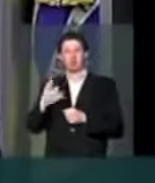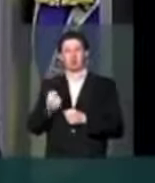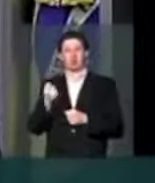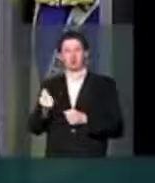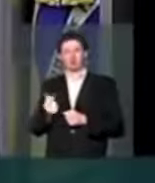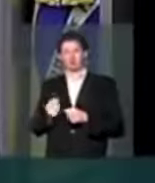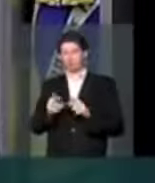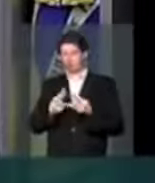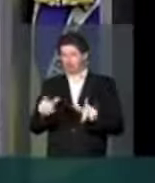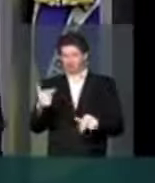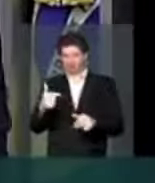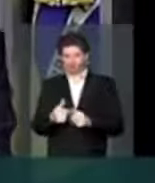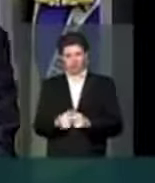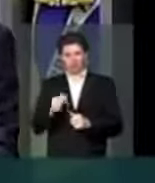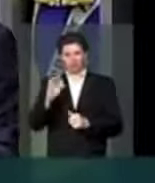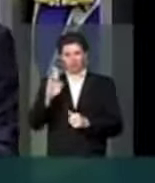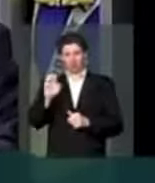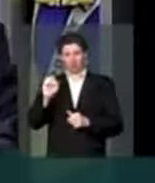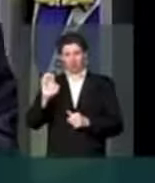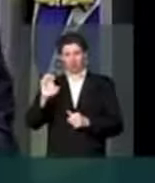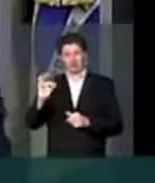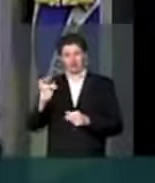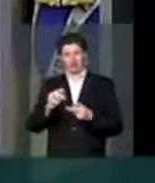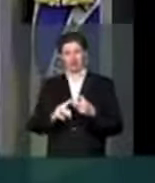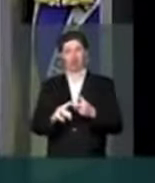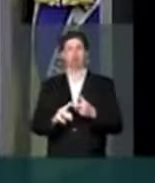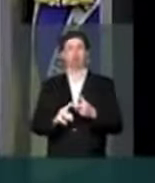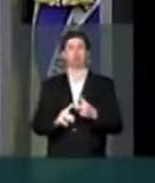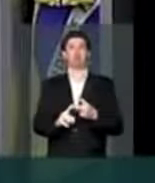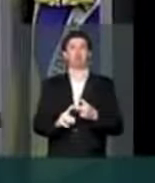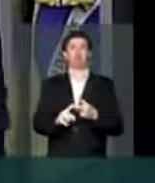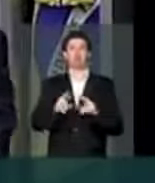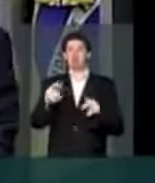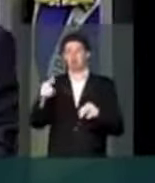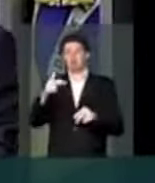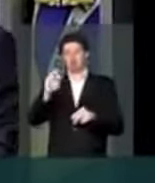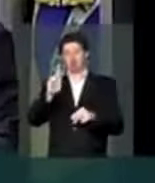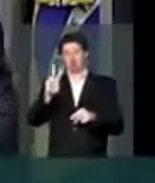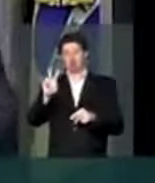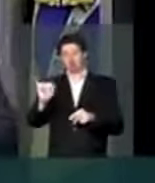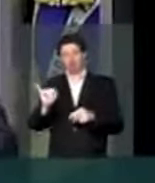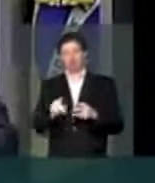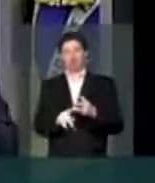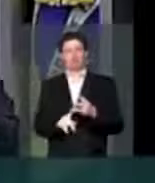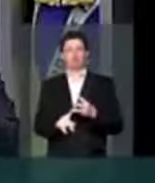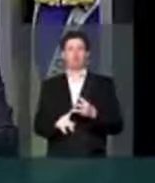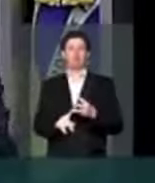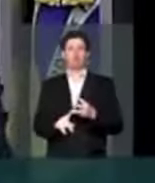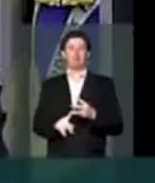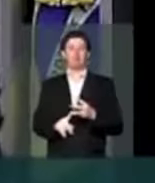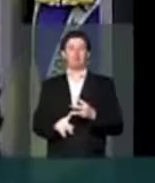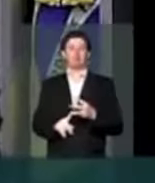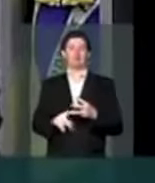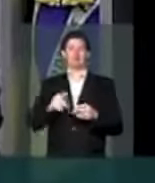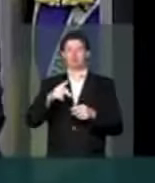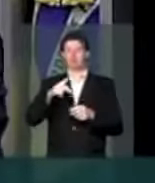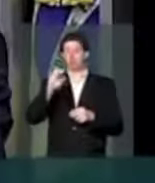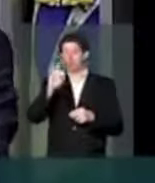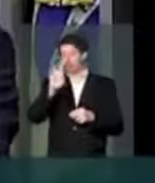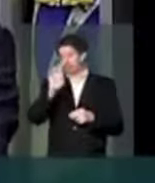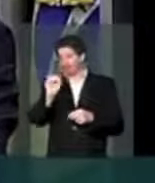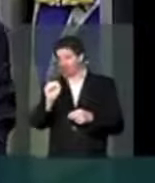Não é diferente do Funcef e da Caixa Econômica, não é diferente no Previ do Banco do Brasil, não é diferente no Petros da